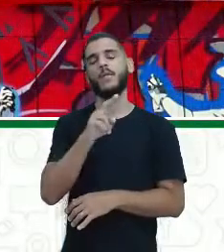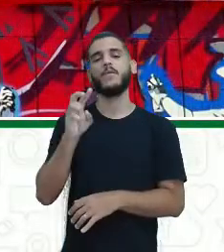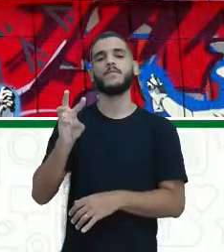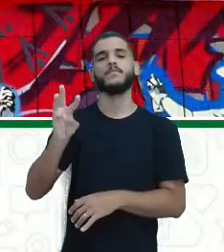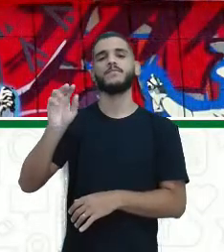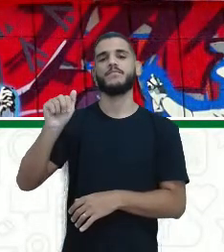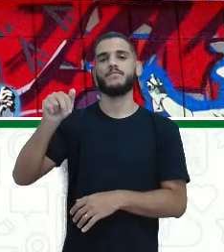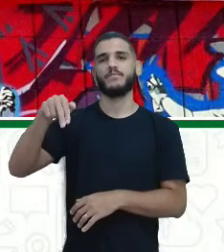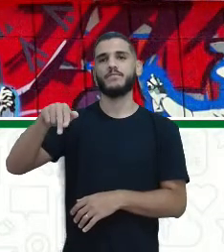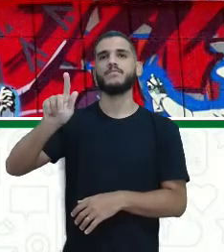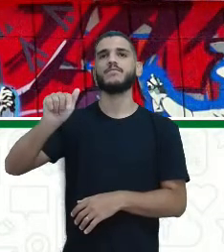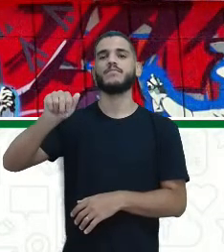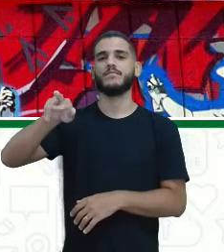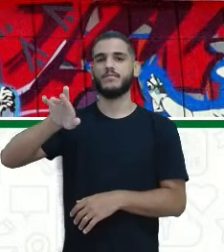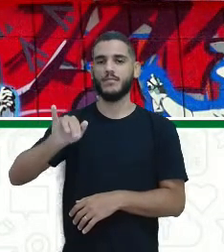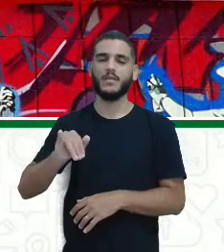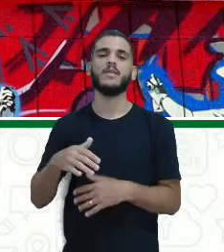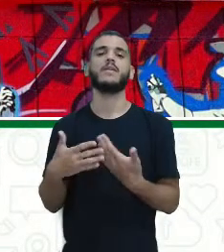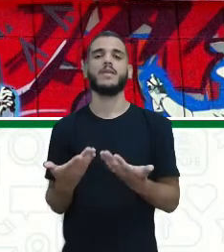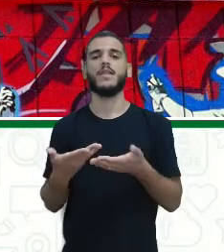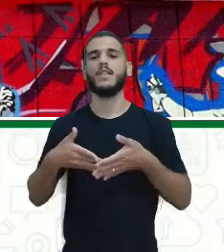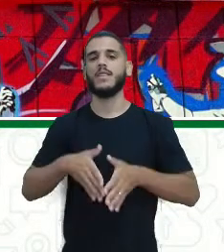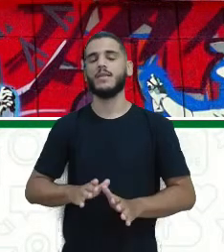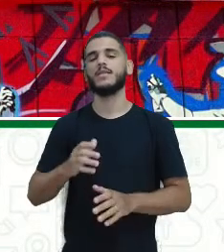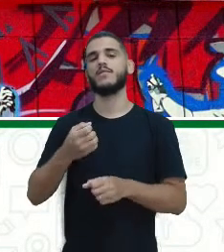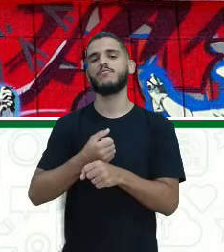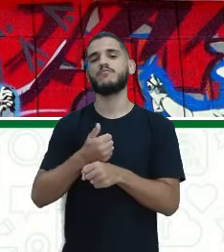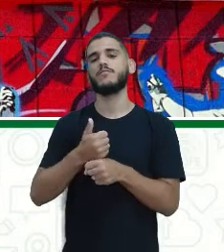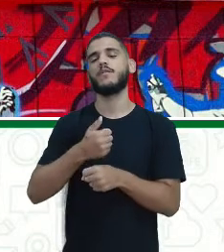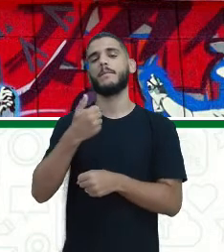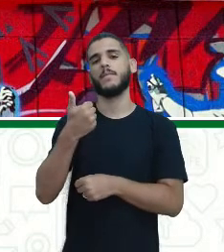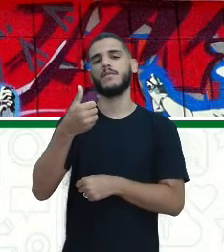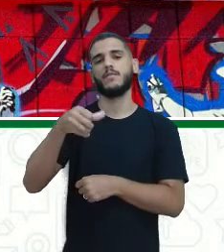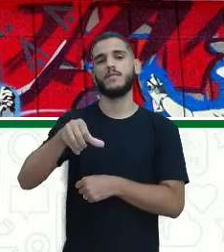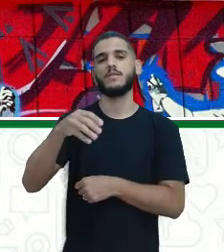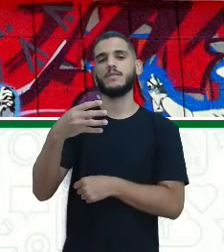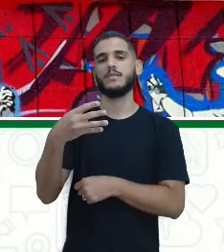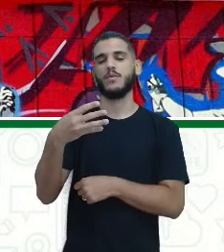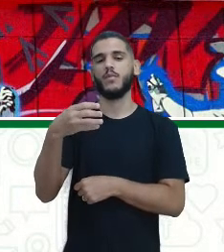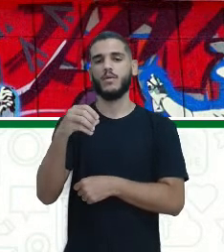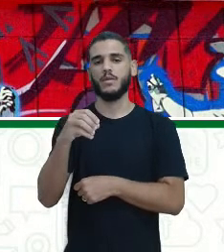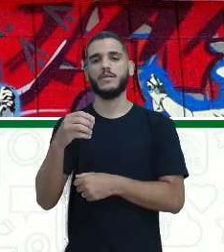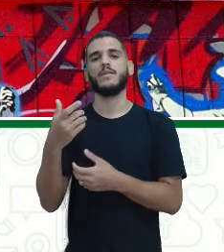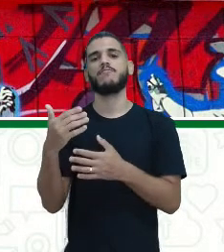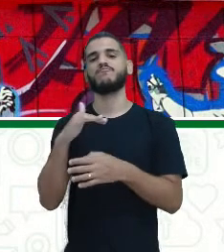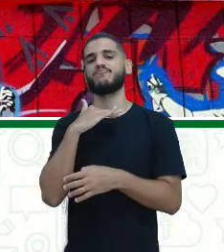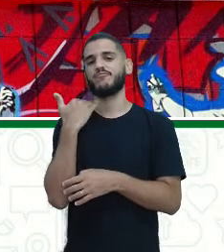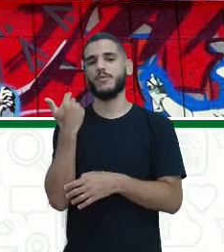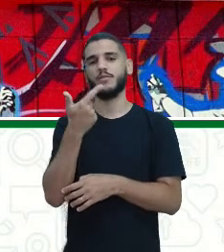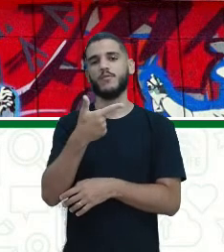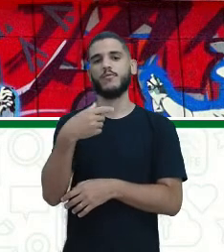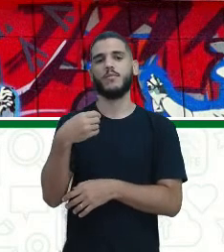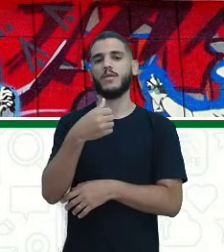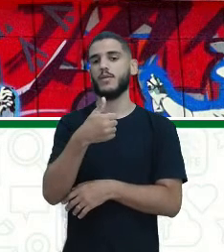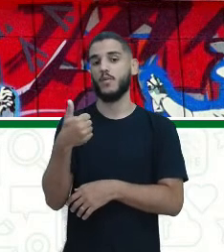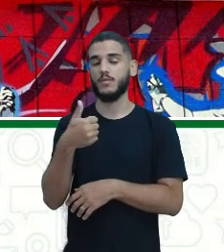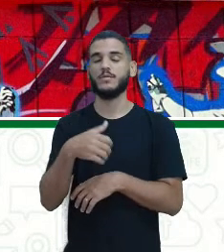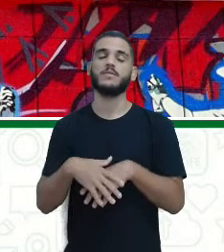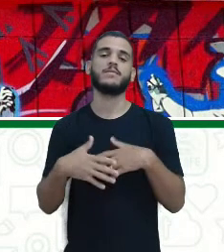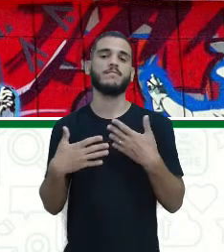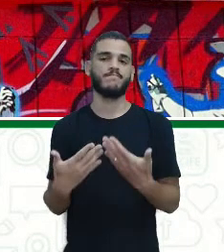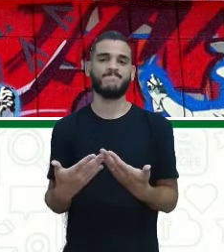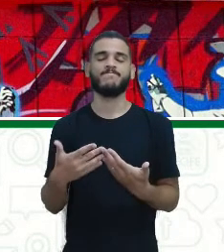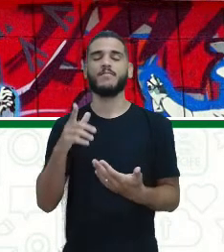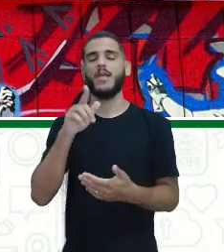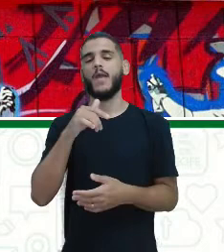Wangari Maathai. Ela nasceu em 1940 e nos deixou em 2011.